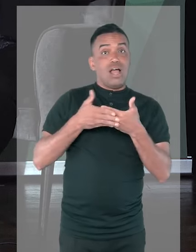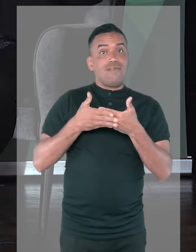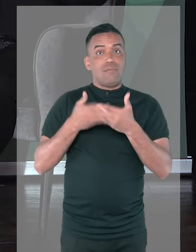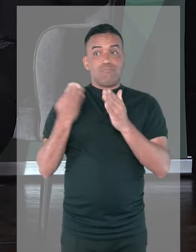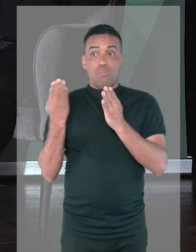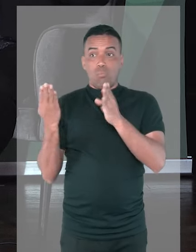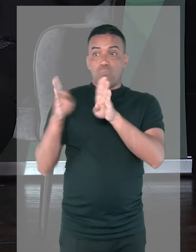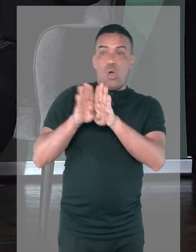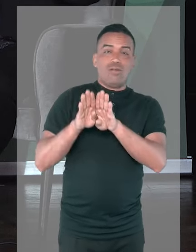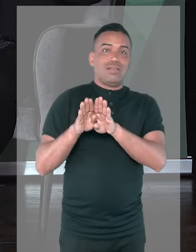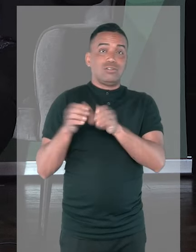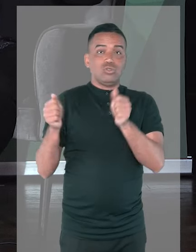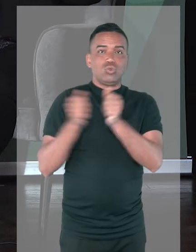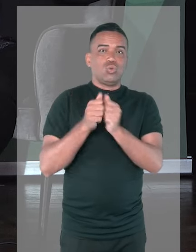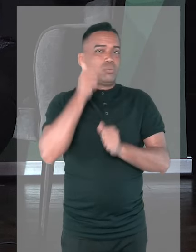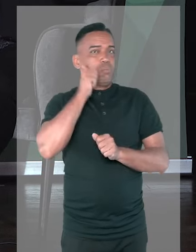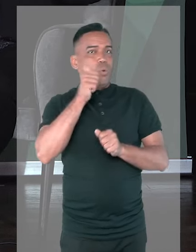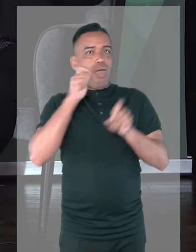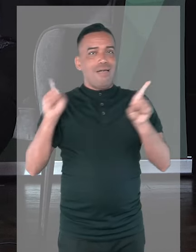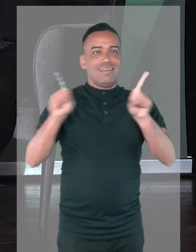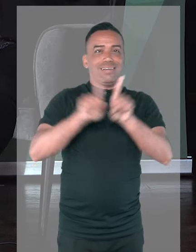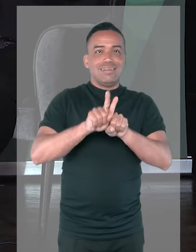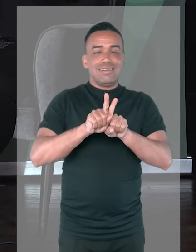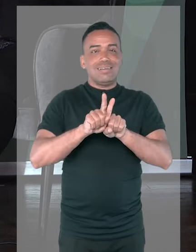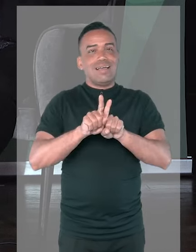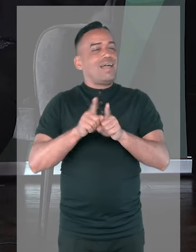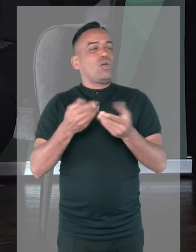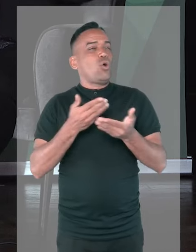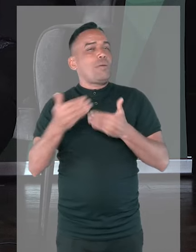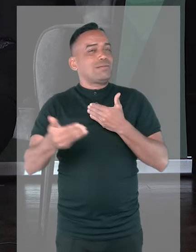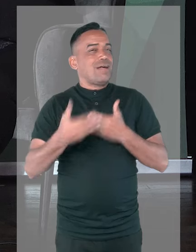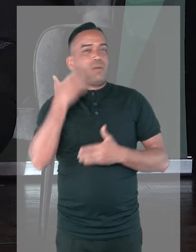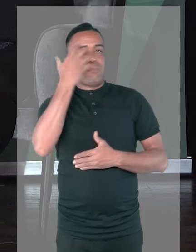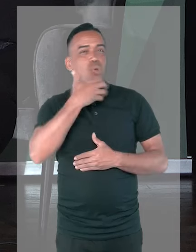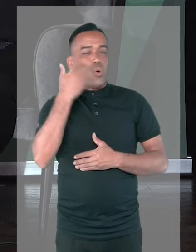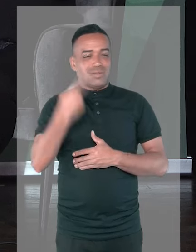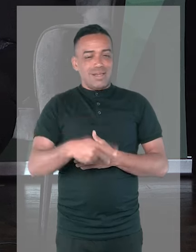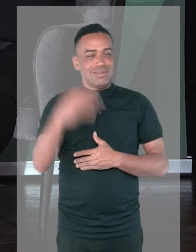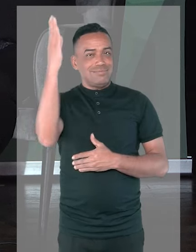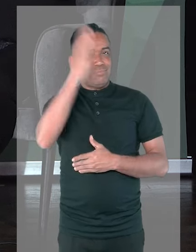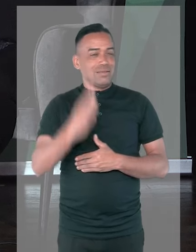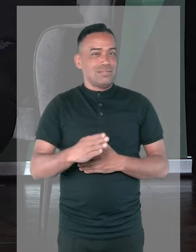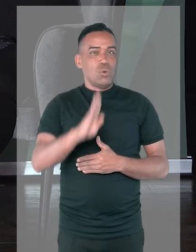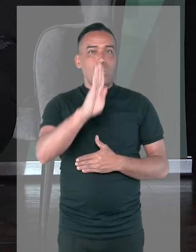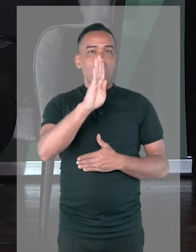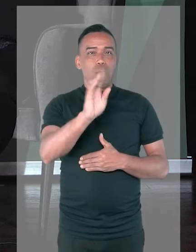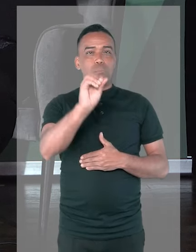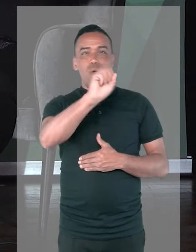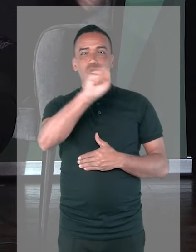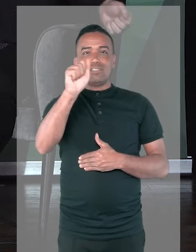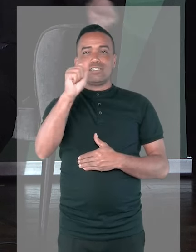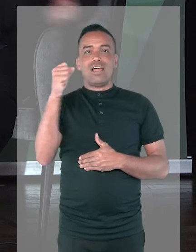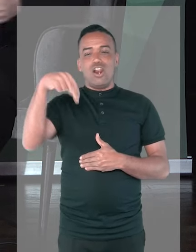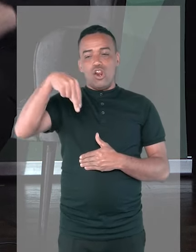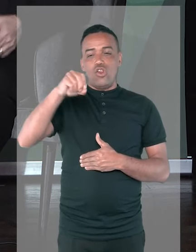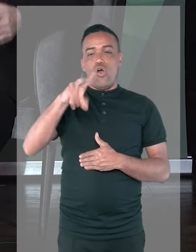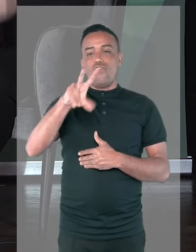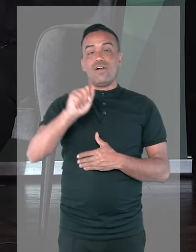e tudo, o som pacífico, começava a tocar uma bossa nova. Aí abria novamente a porta do carro, caiu um paraquedista